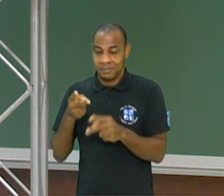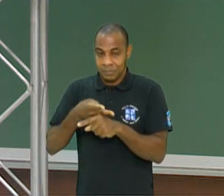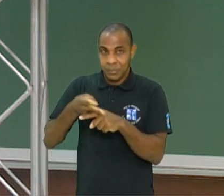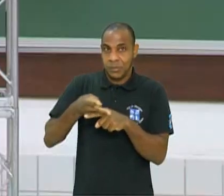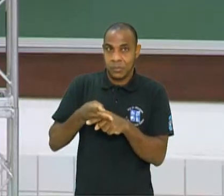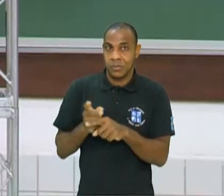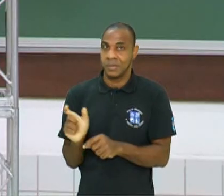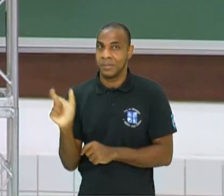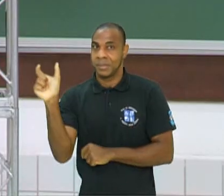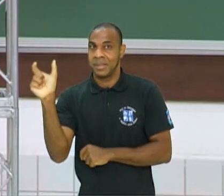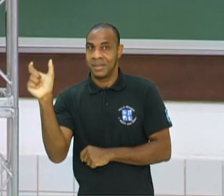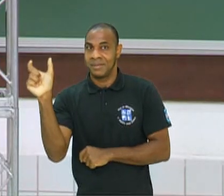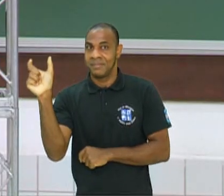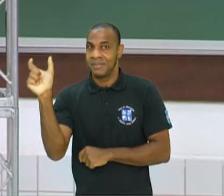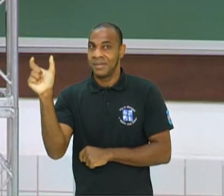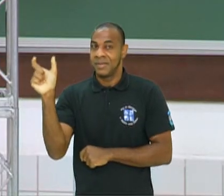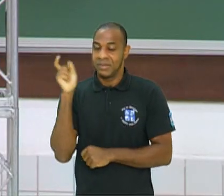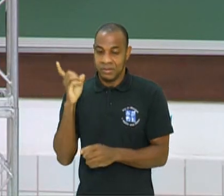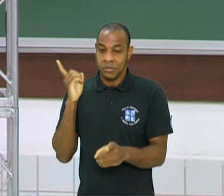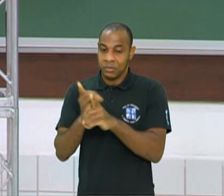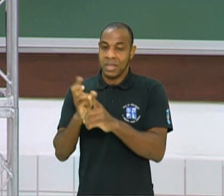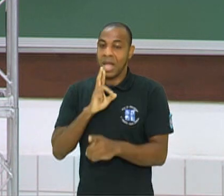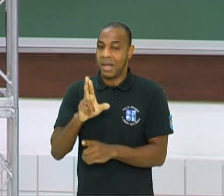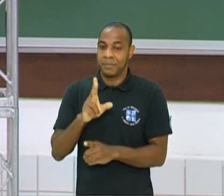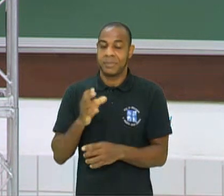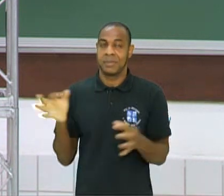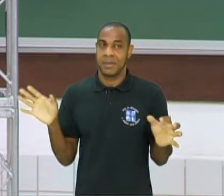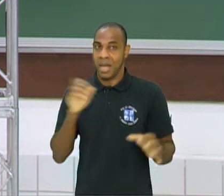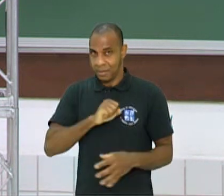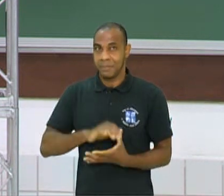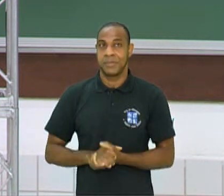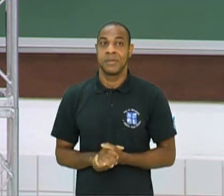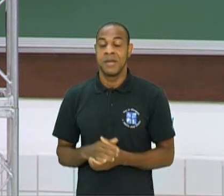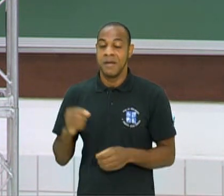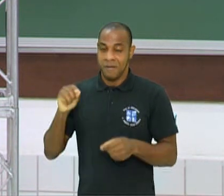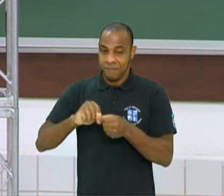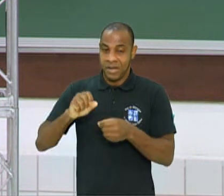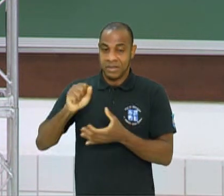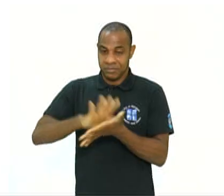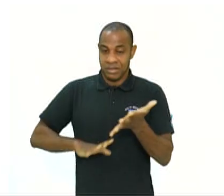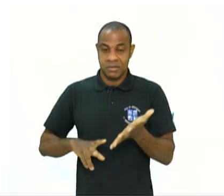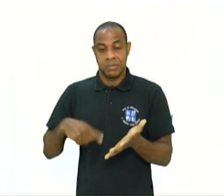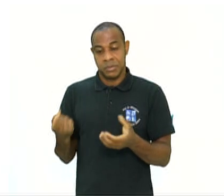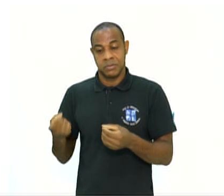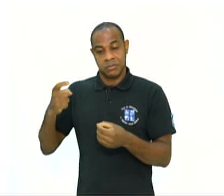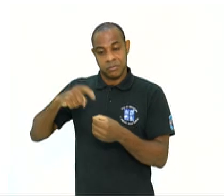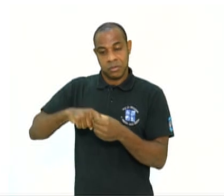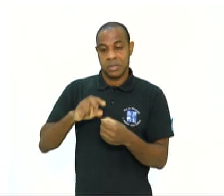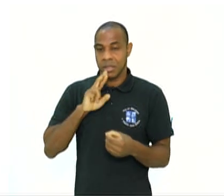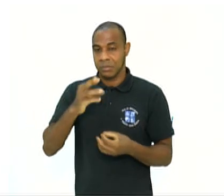das duas alternativas é a correta, tá ok? Vamos fazer essa atividade, já volto para a gente continuar conversando. Vamos lá.